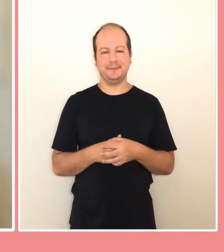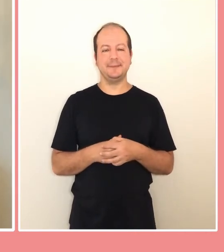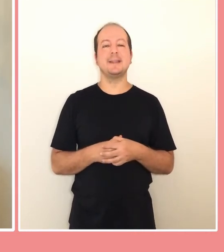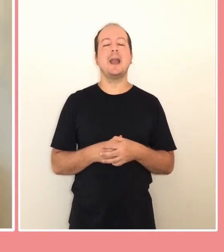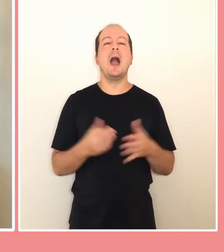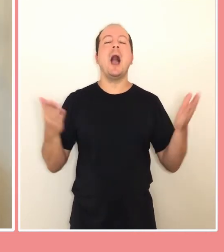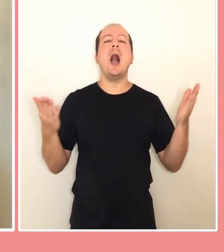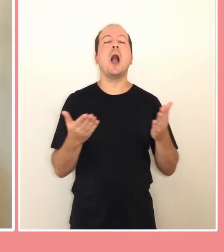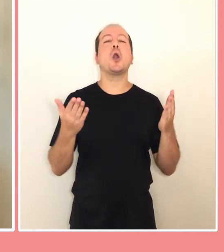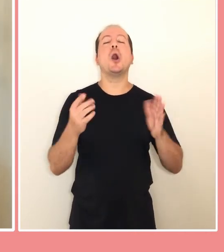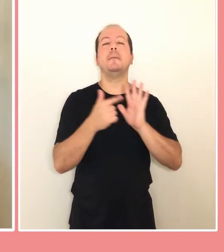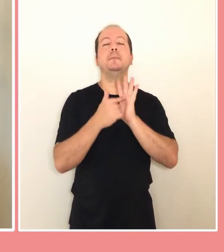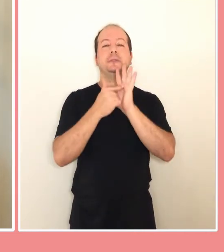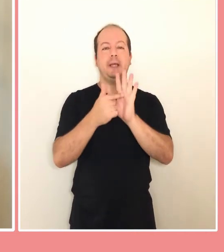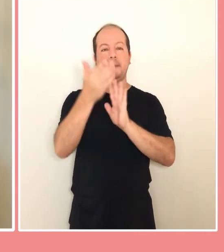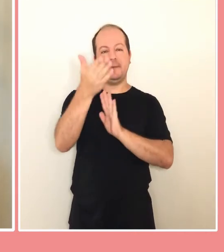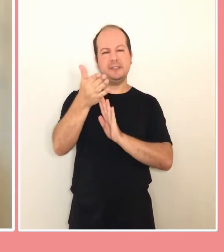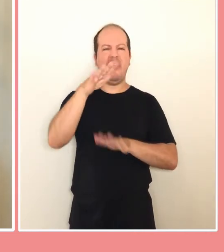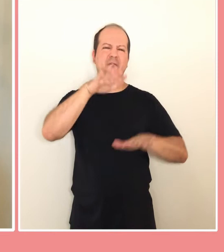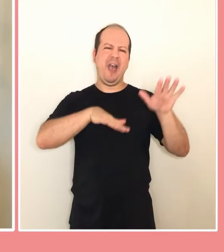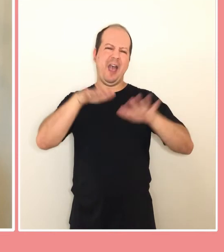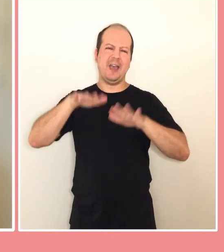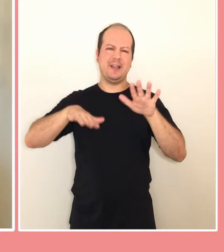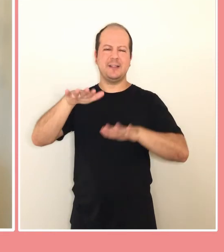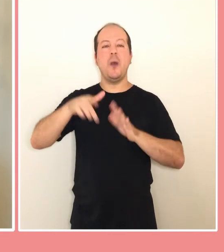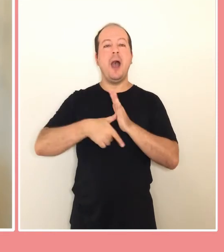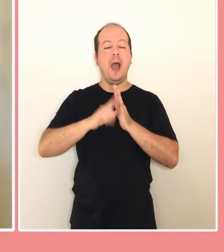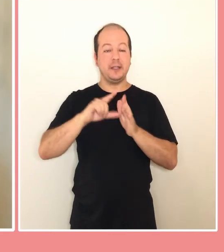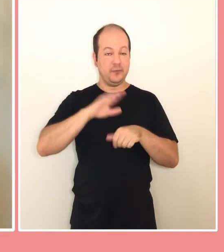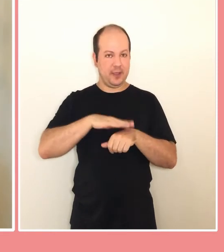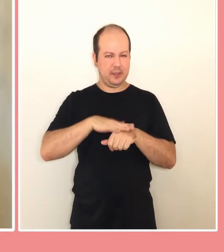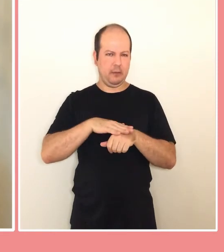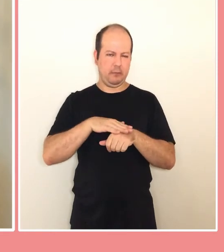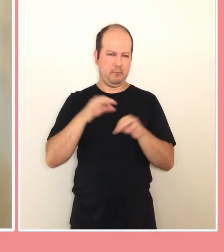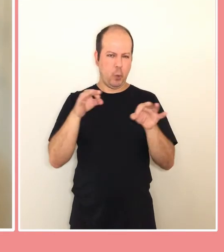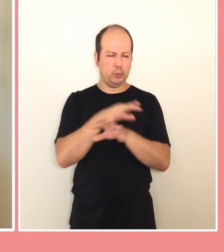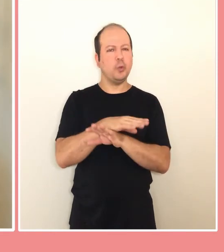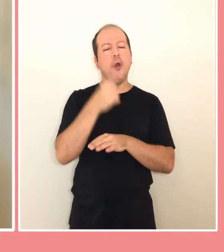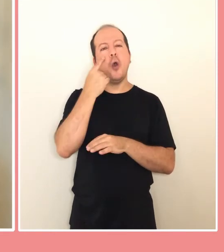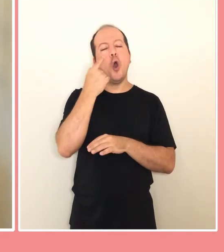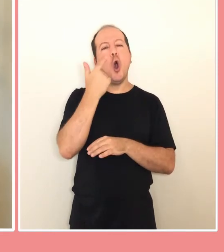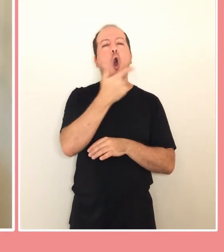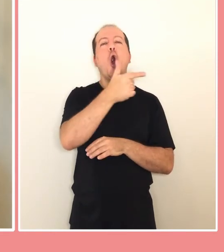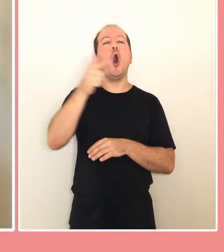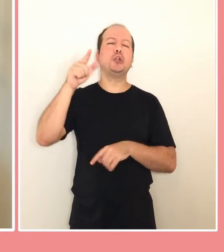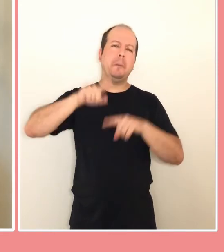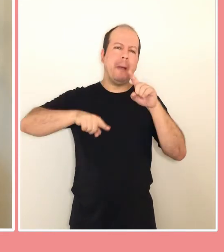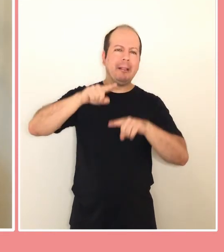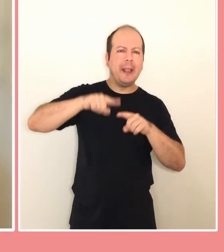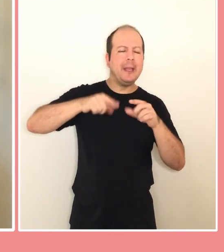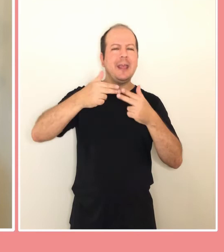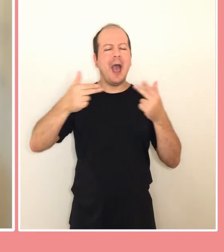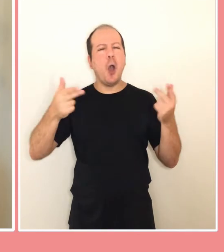Agora eu vou mostrar então para vocês uma variação, antes de construirmos o instrumento, eu vou mostrar para vocês outros materiais,